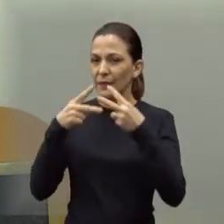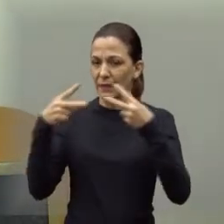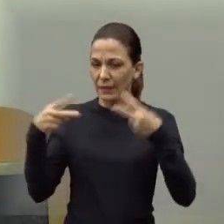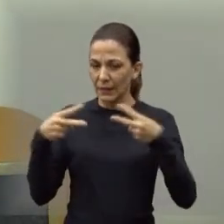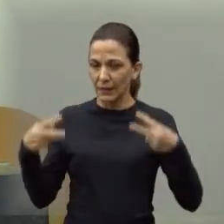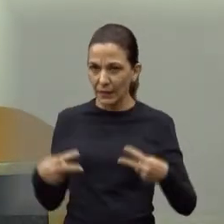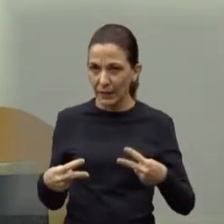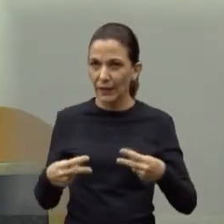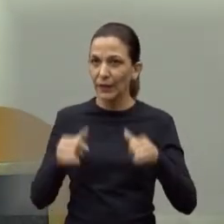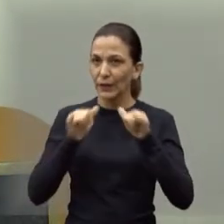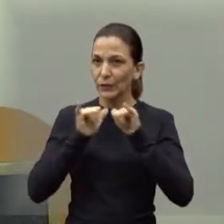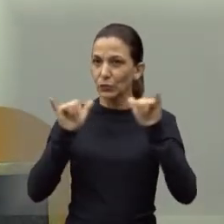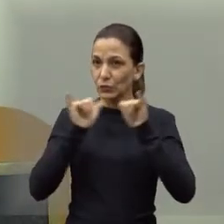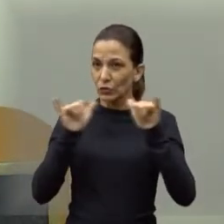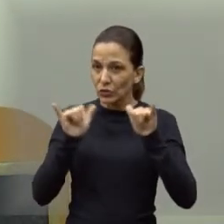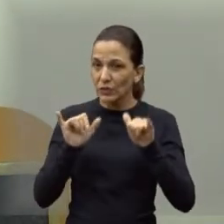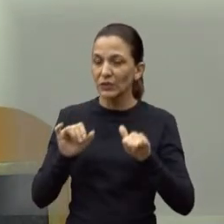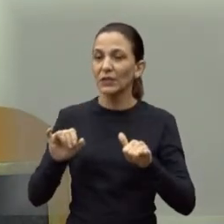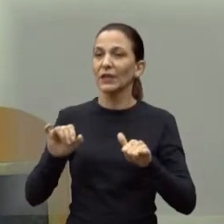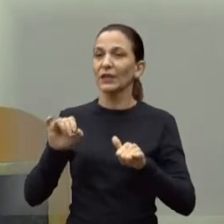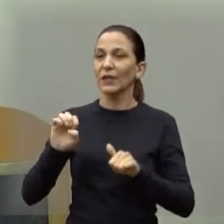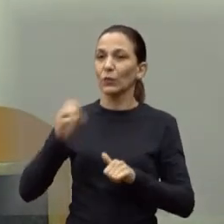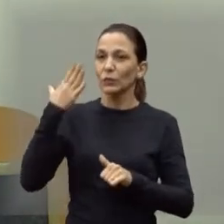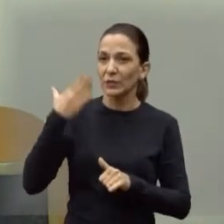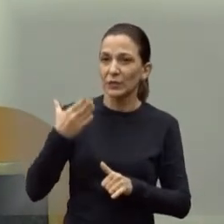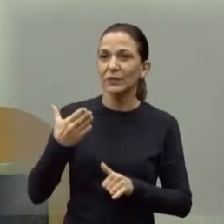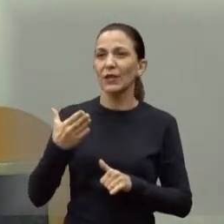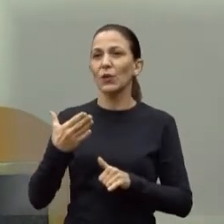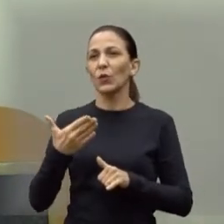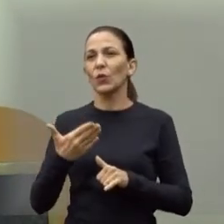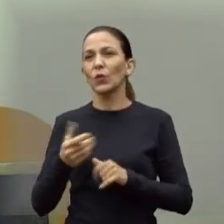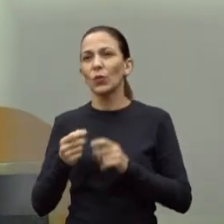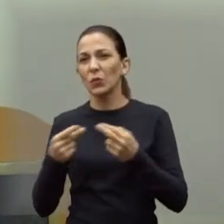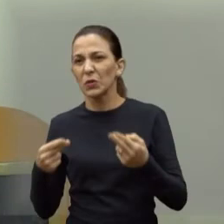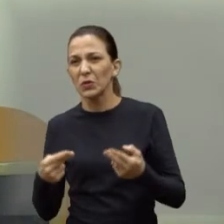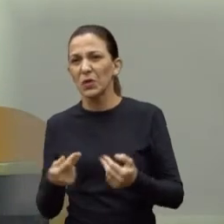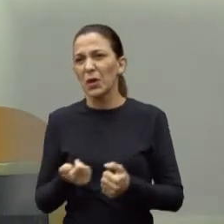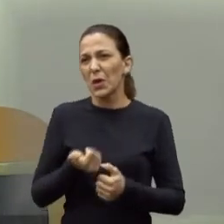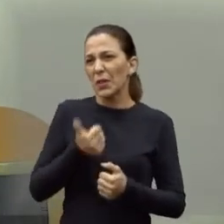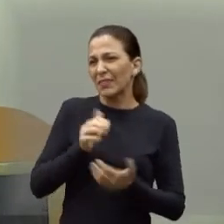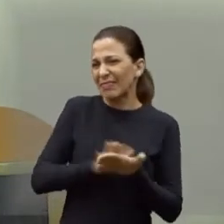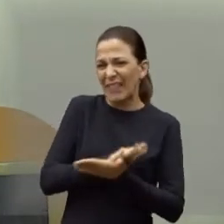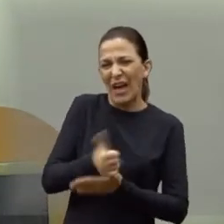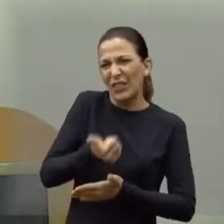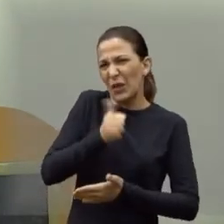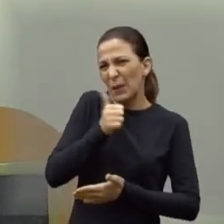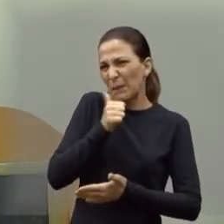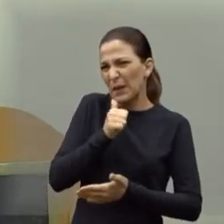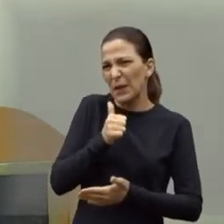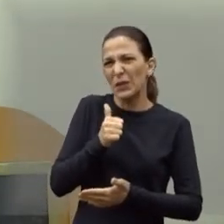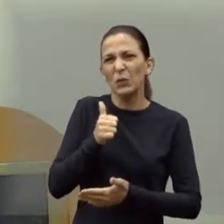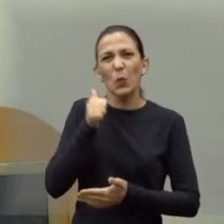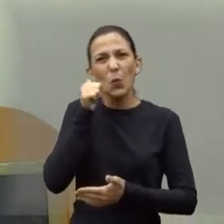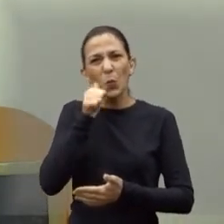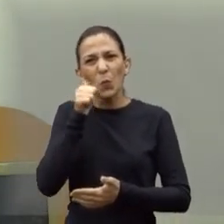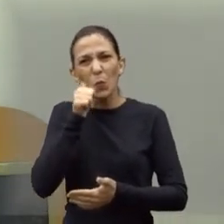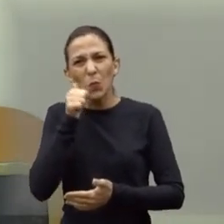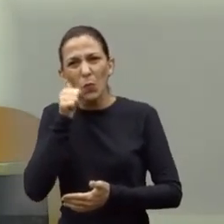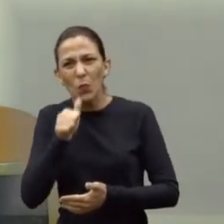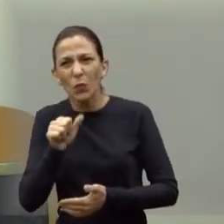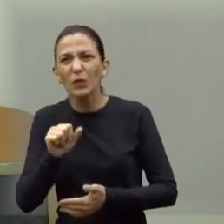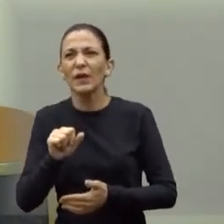de notícias de acidentes ocorridos de pai levando o filho para a escola e não estava bêbado. E a mulher, aquela senhora que foi achada a ossada dela